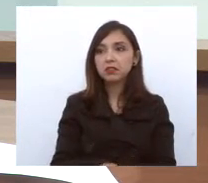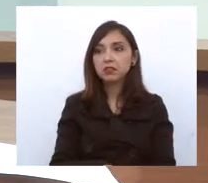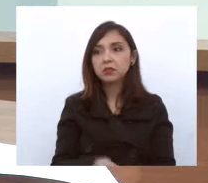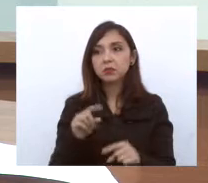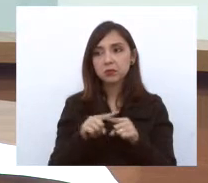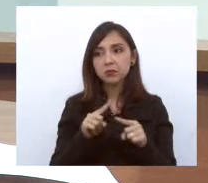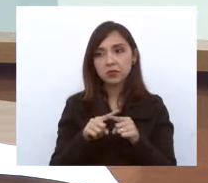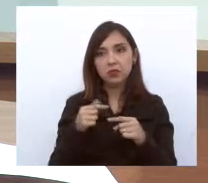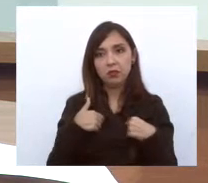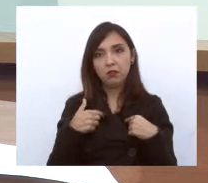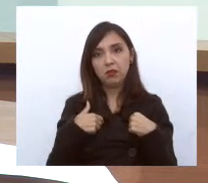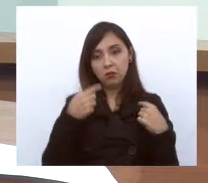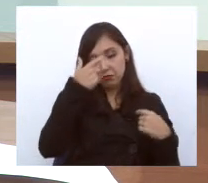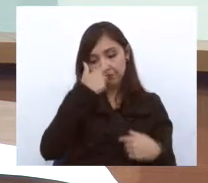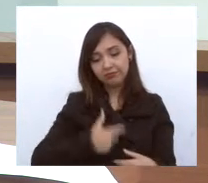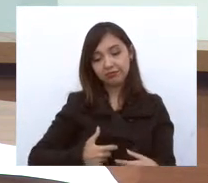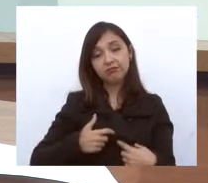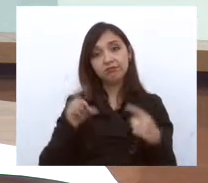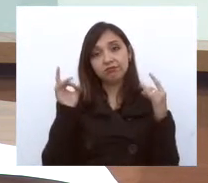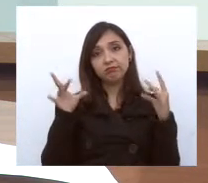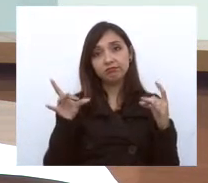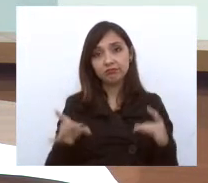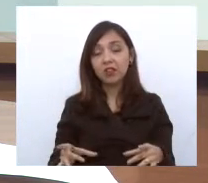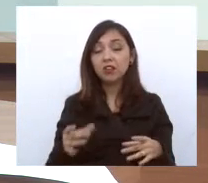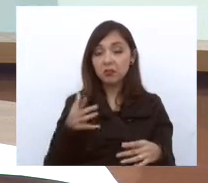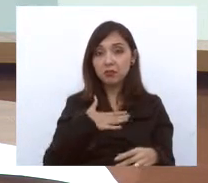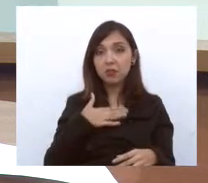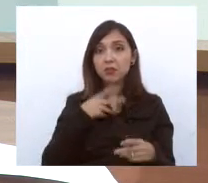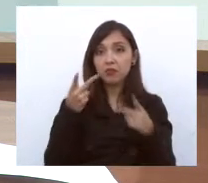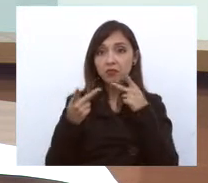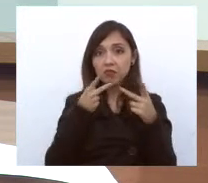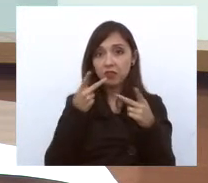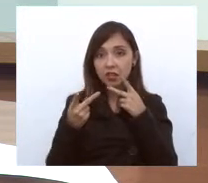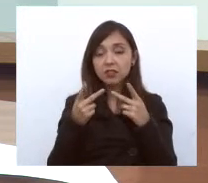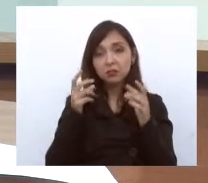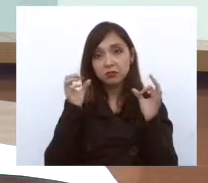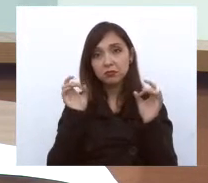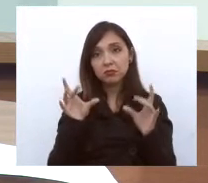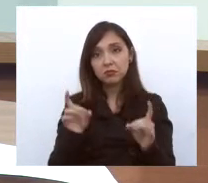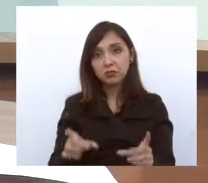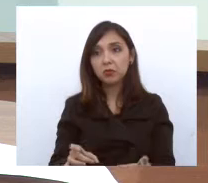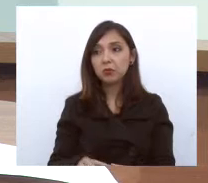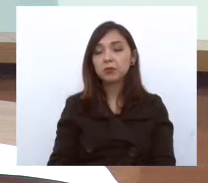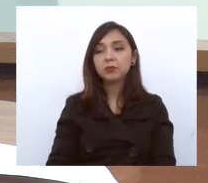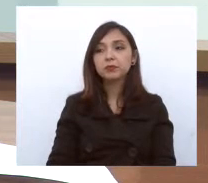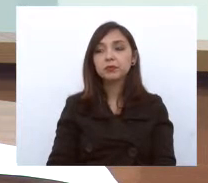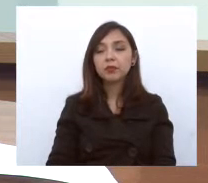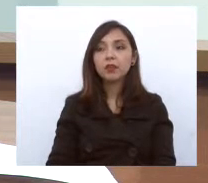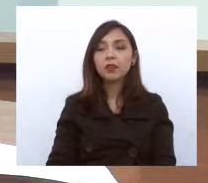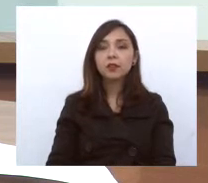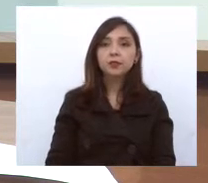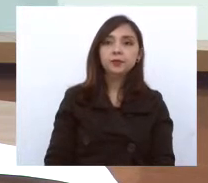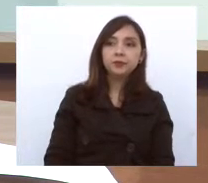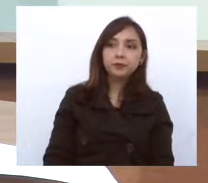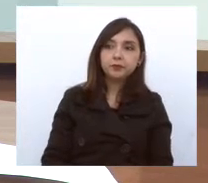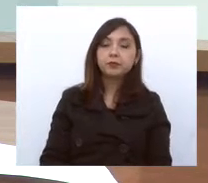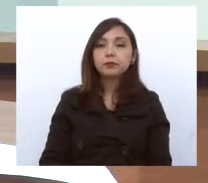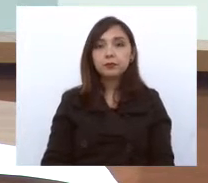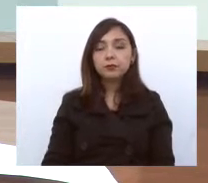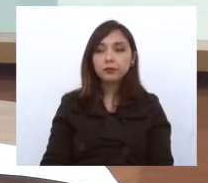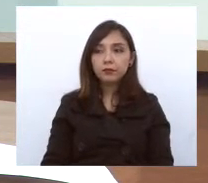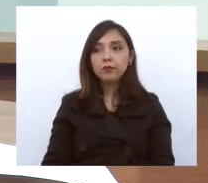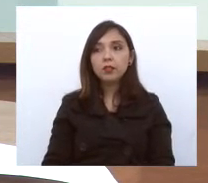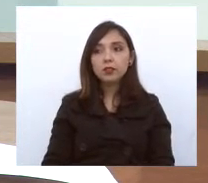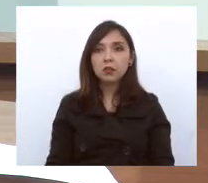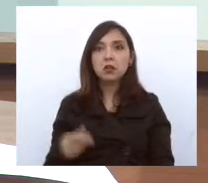porque eu cumpro o meu papel. E quando cumpro o meu papel, eu tenho lado e não acredito em quem fica